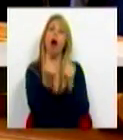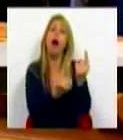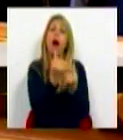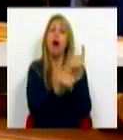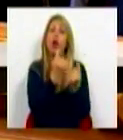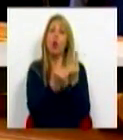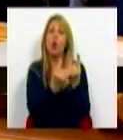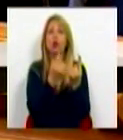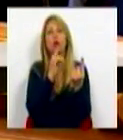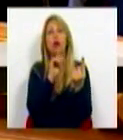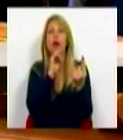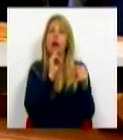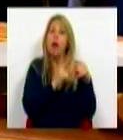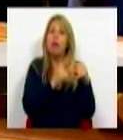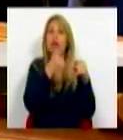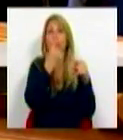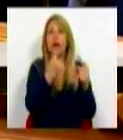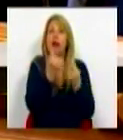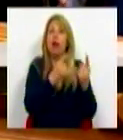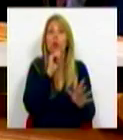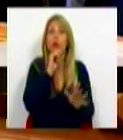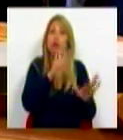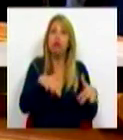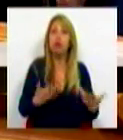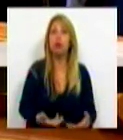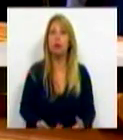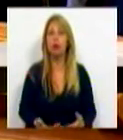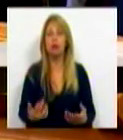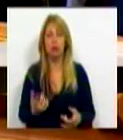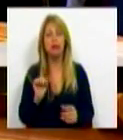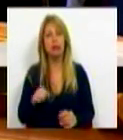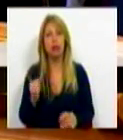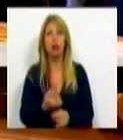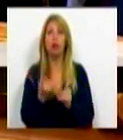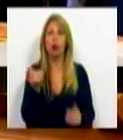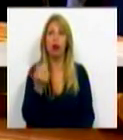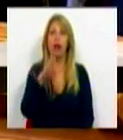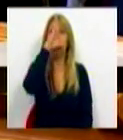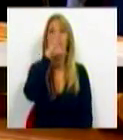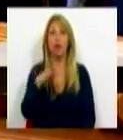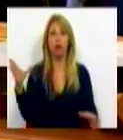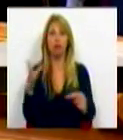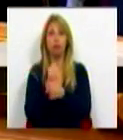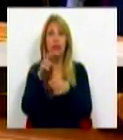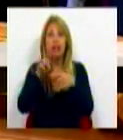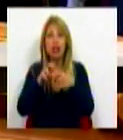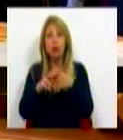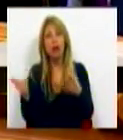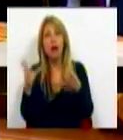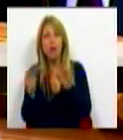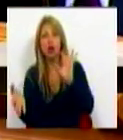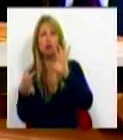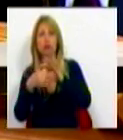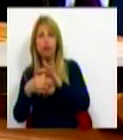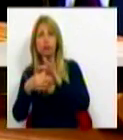de algumas possibilidades. Sim, porque o anterior governo extinguiu as disciplinas mais viradas para a